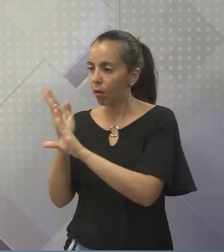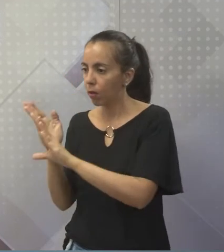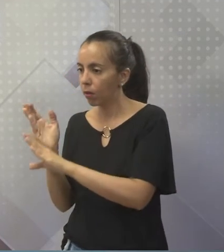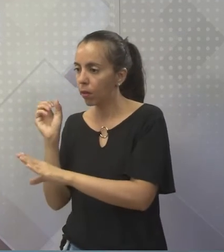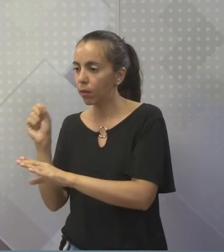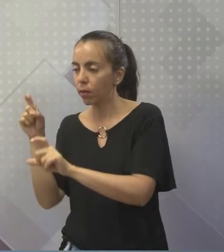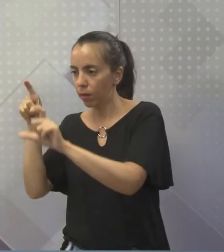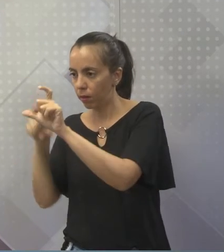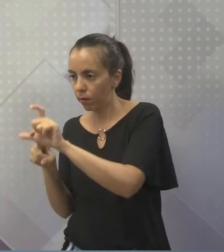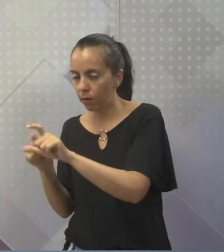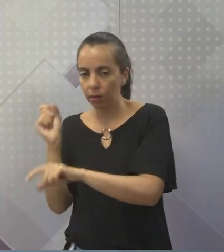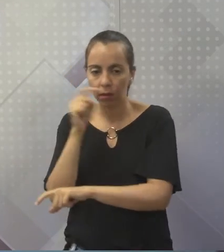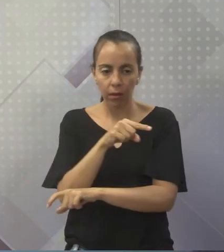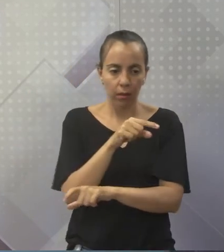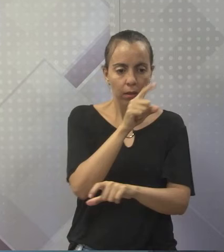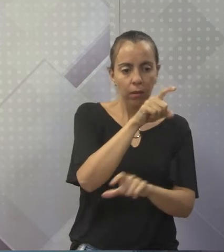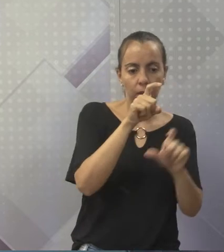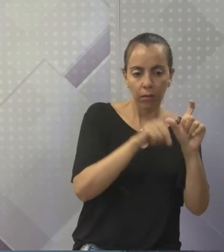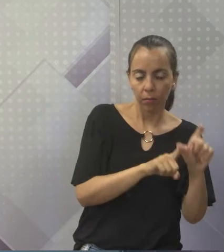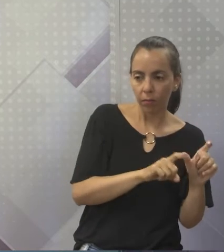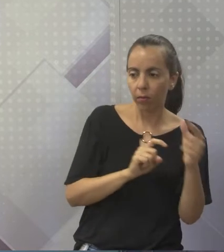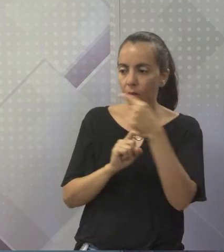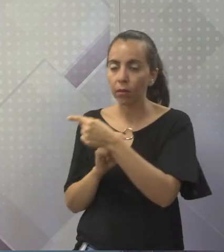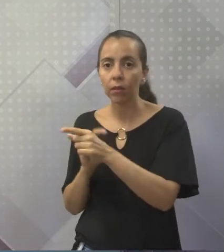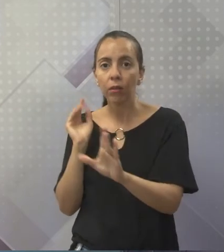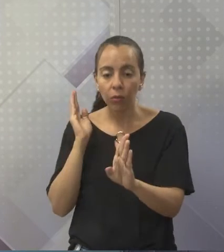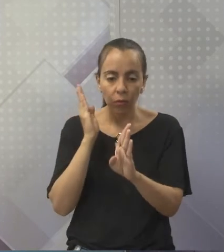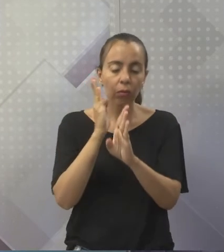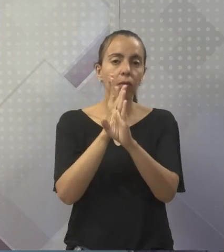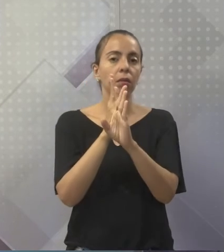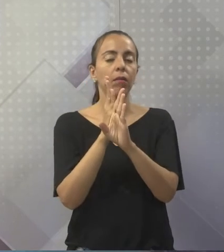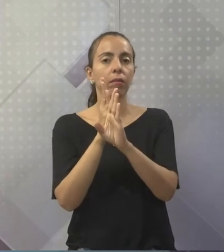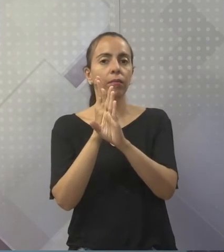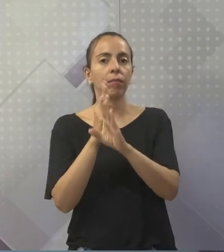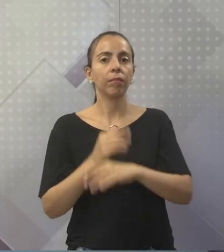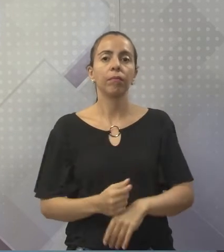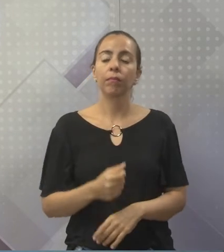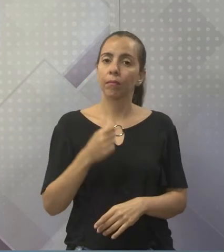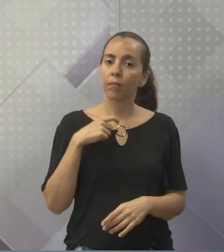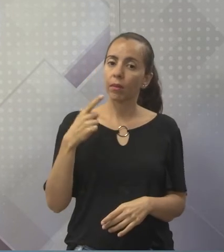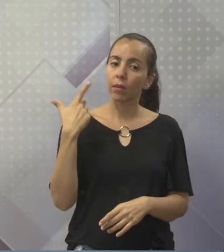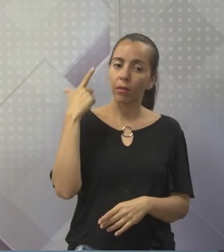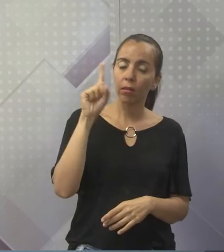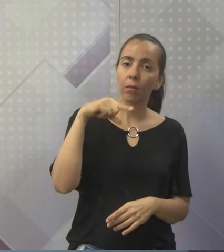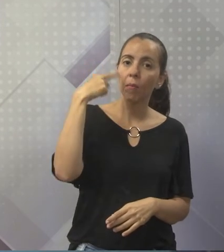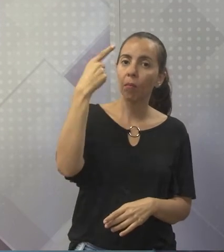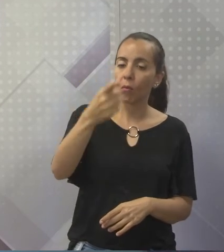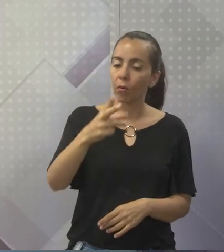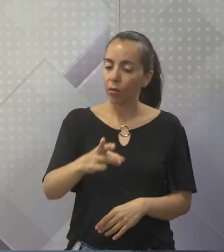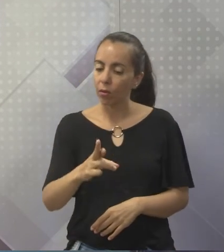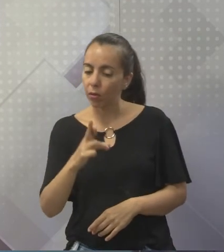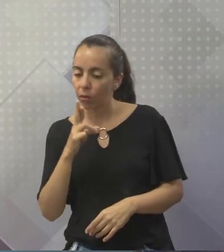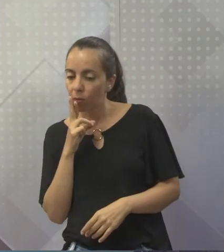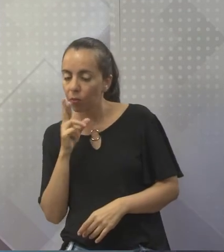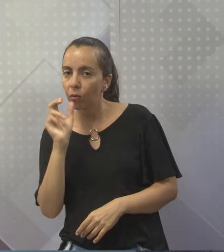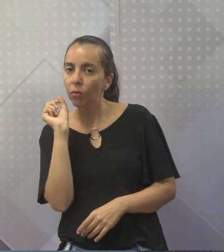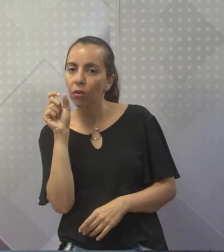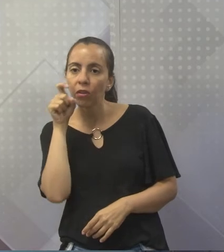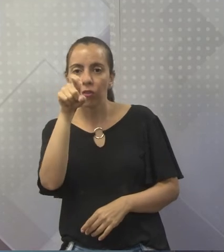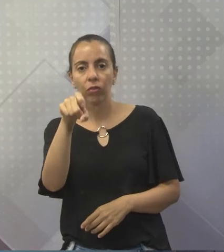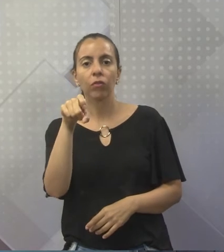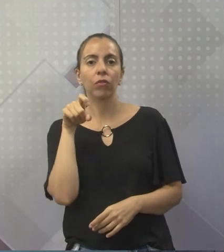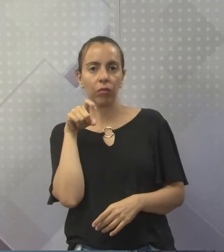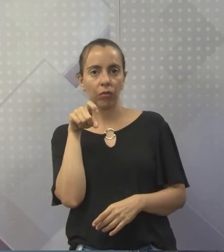depende é o y. Quem não depende, aquele que vai dar o valor da outra, é o x.